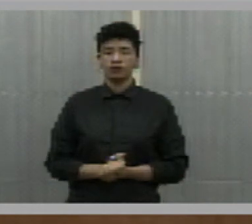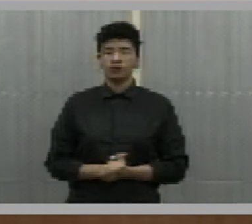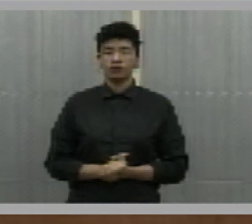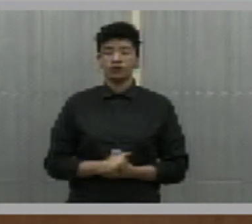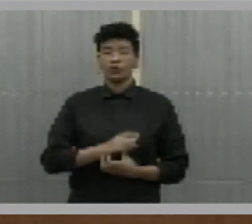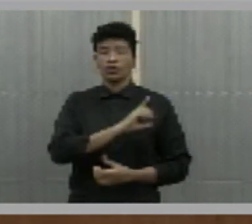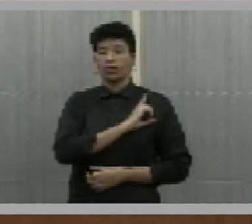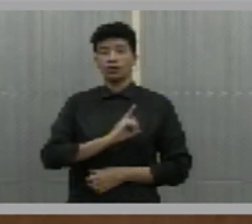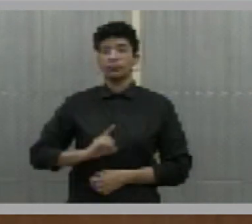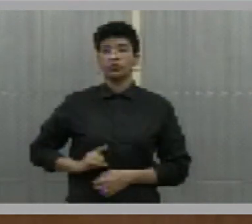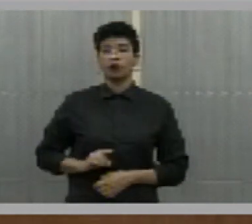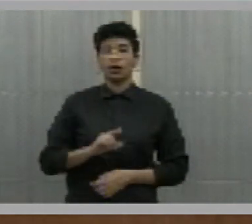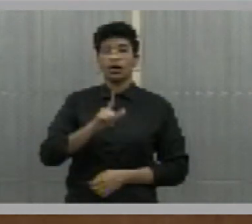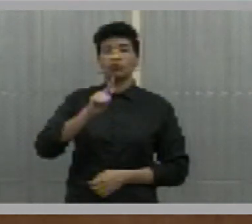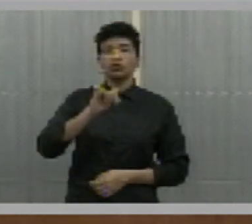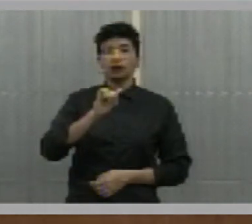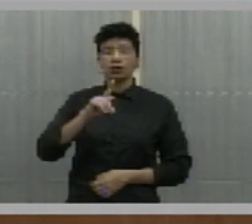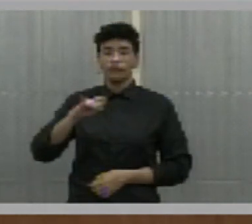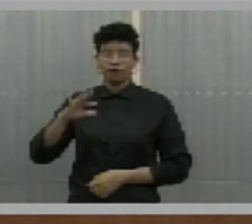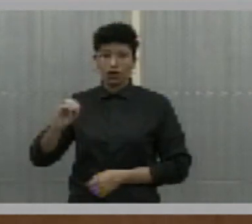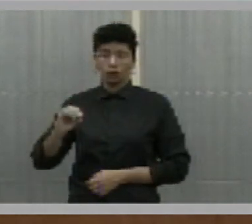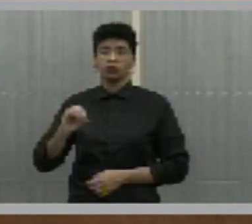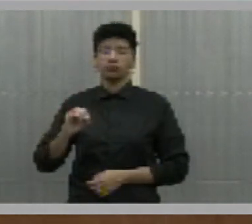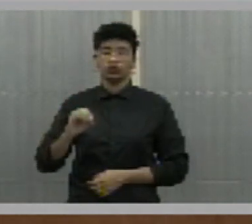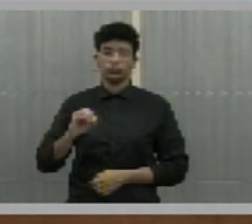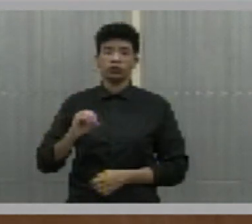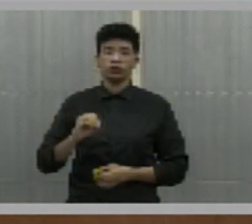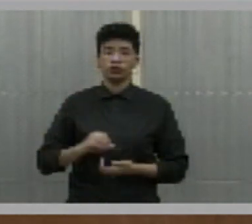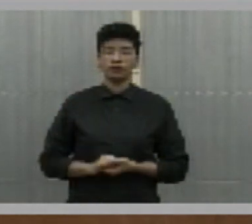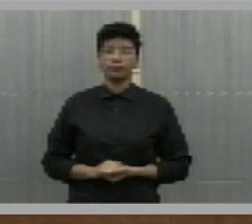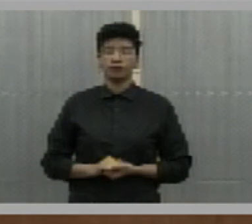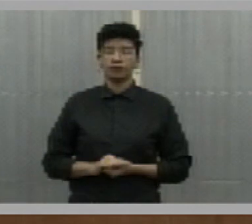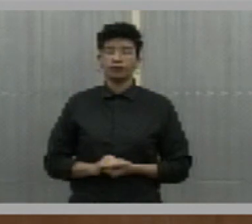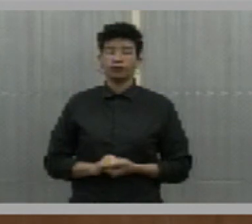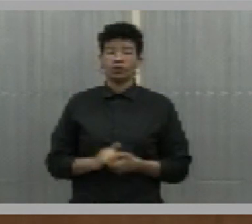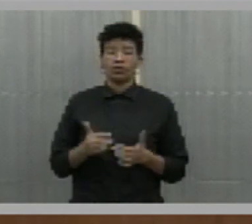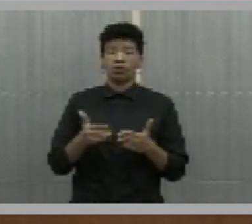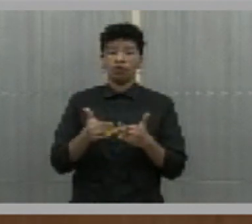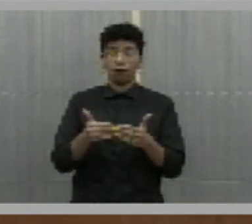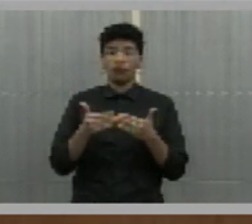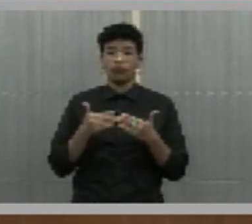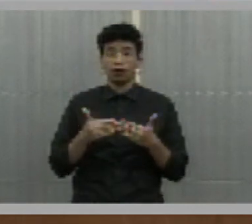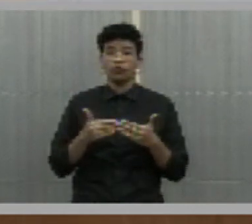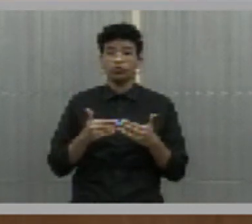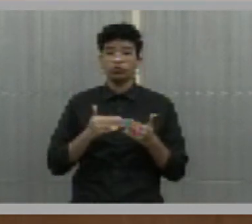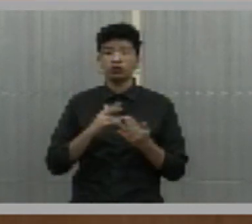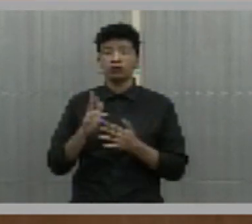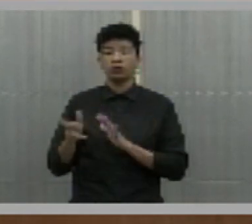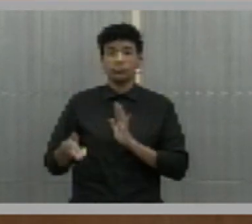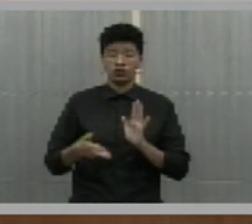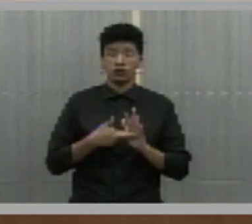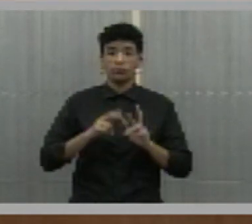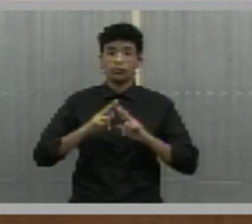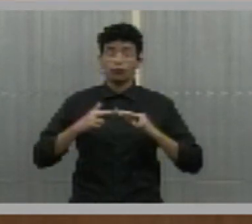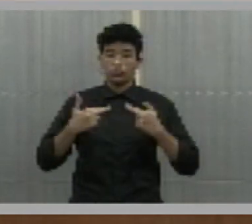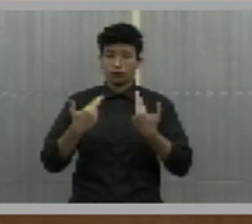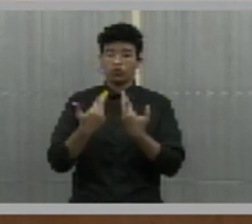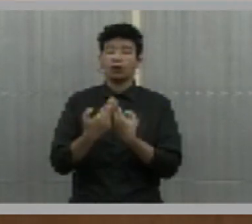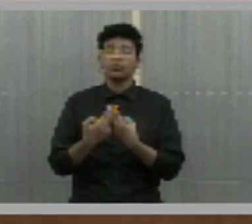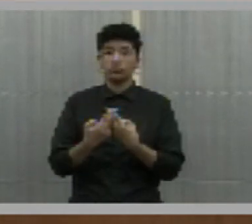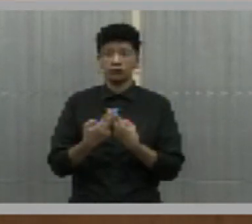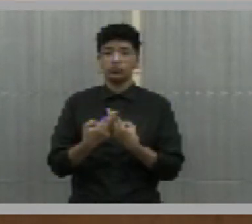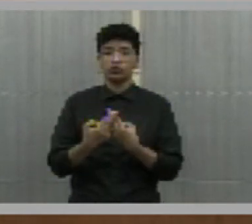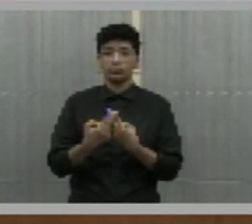Jacivaldo Isaías, deputado com assento nesta Casa Legislativa, requer, na forma regimental, que depois de ouvido o